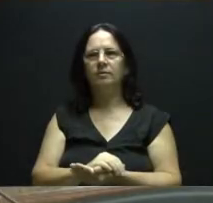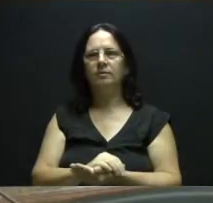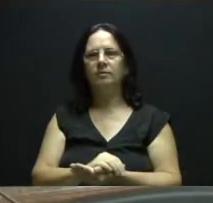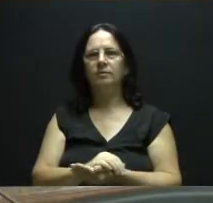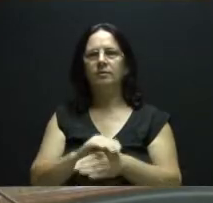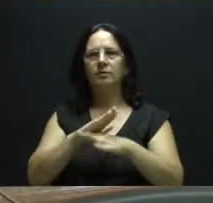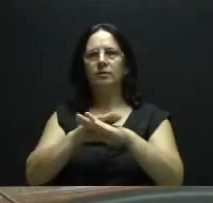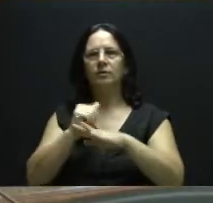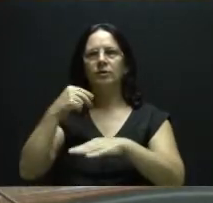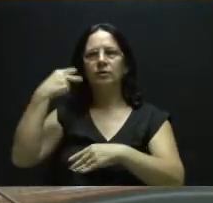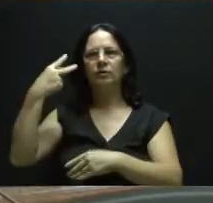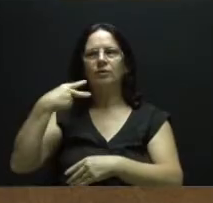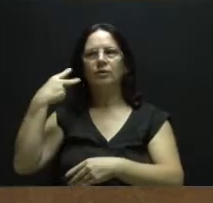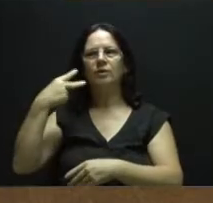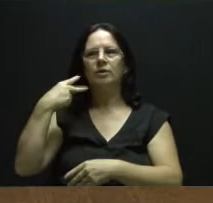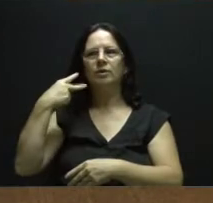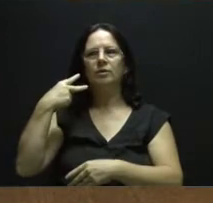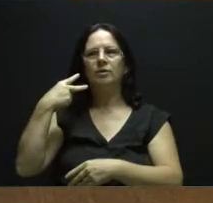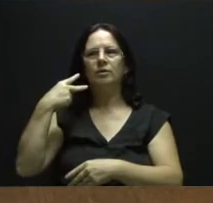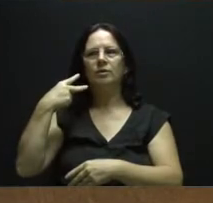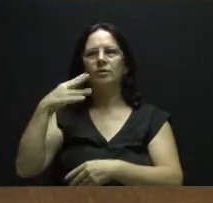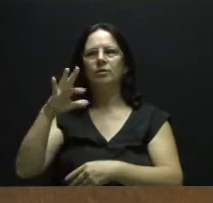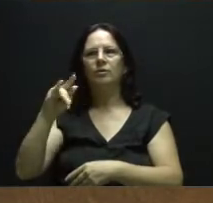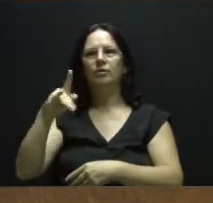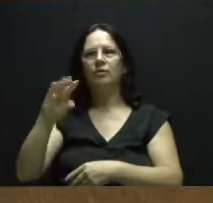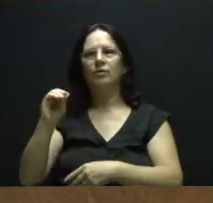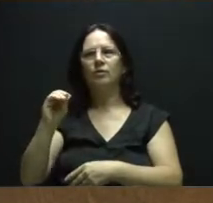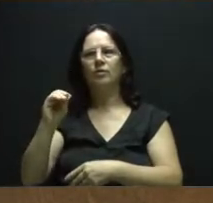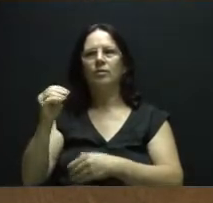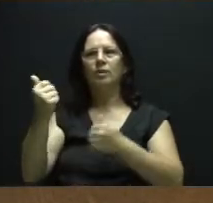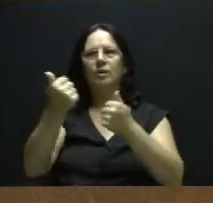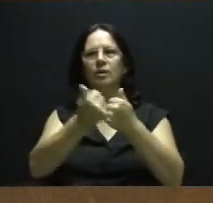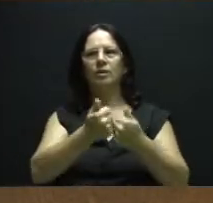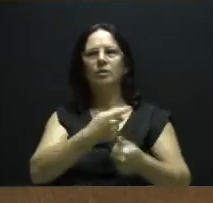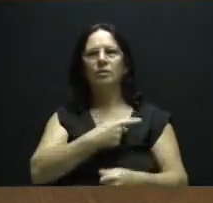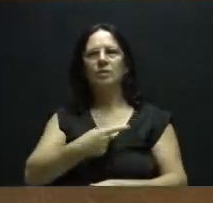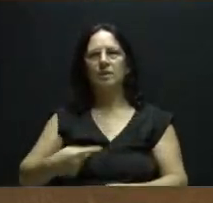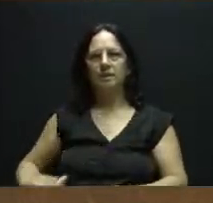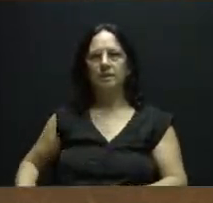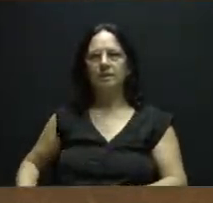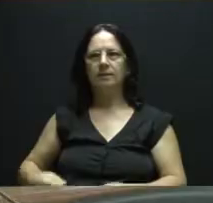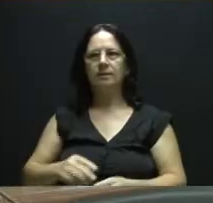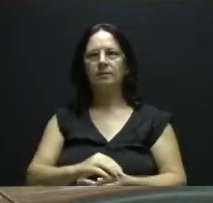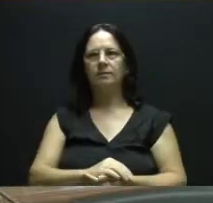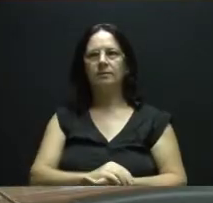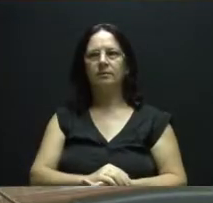convido ao vereador aos fábio alves para reassumir a presidência